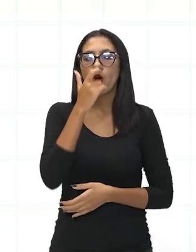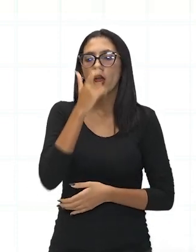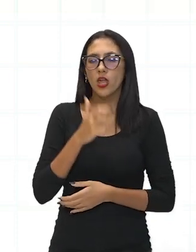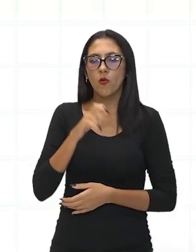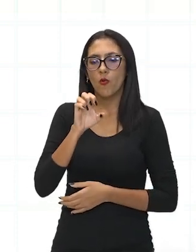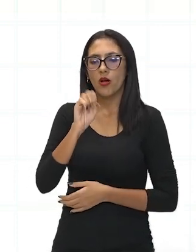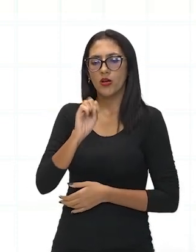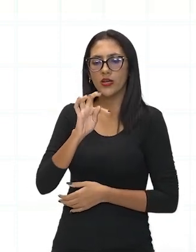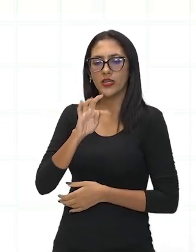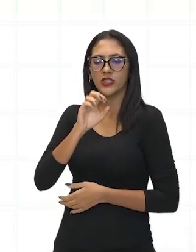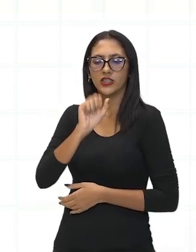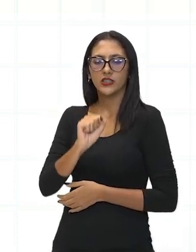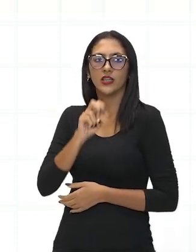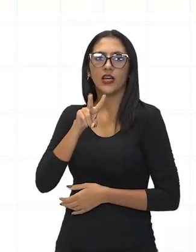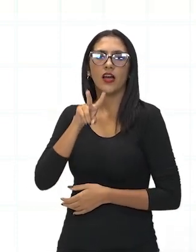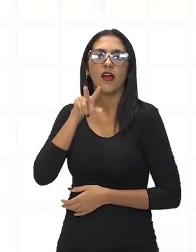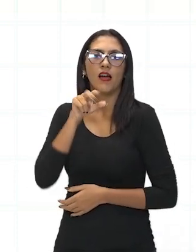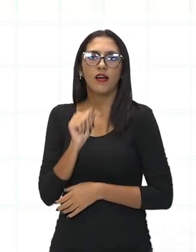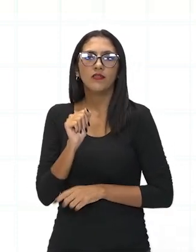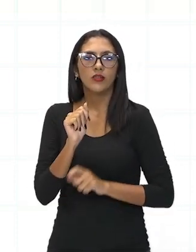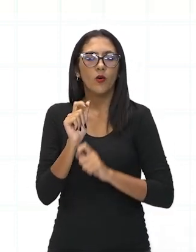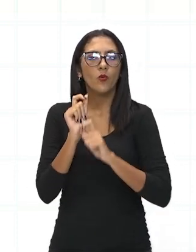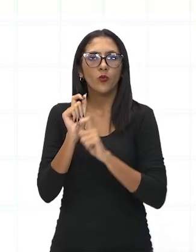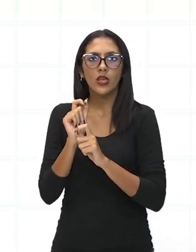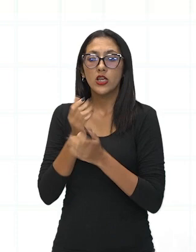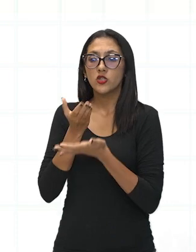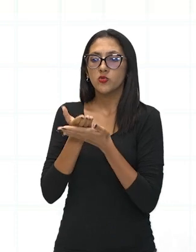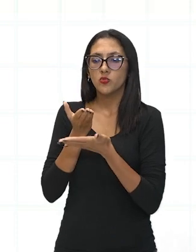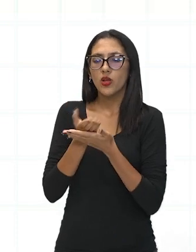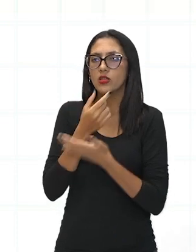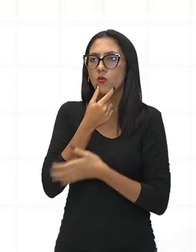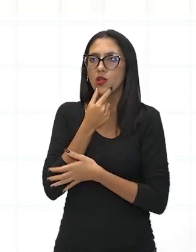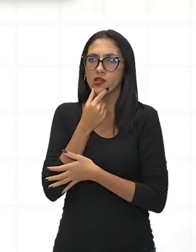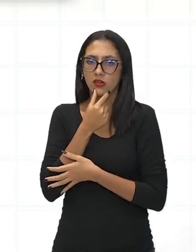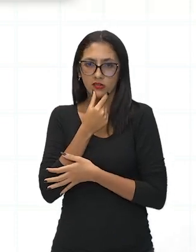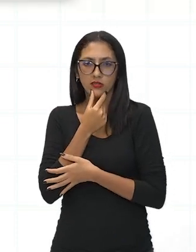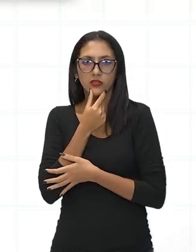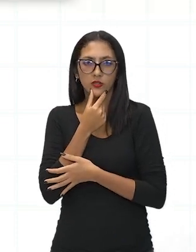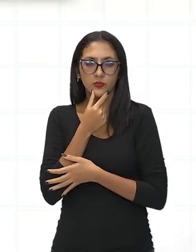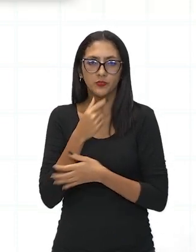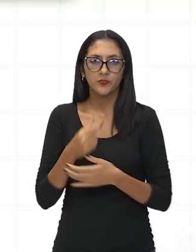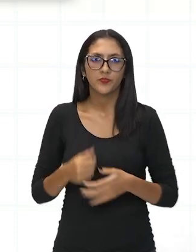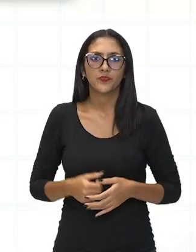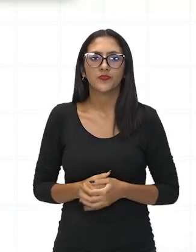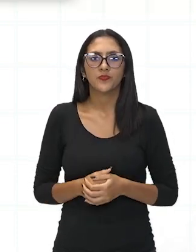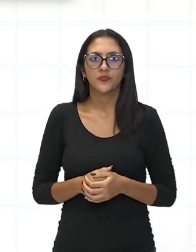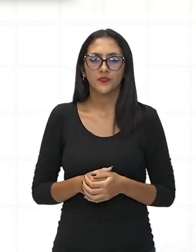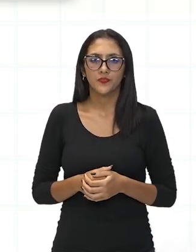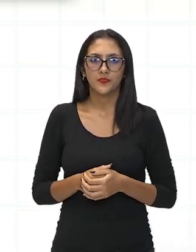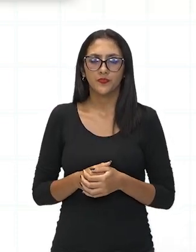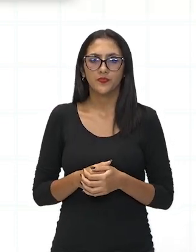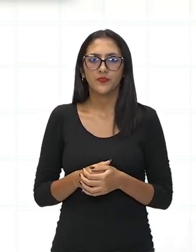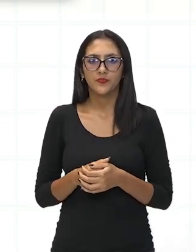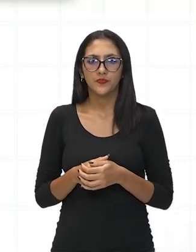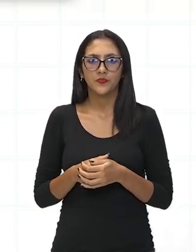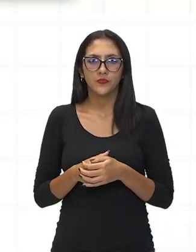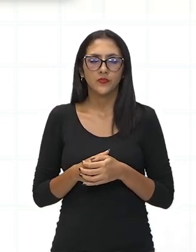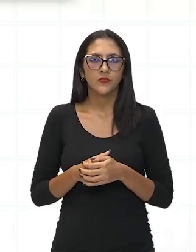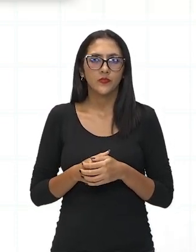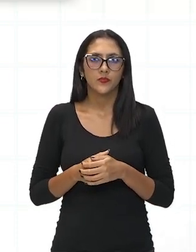lendo, eu estava estudando inglês quando, né? Vejam aqui, a minha